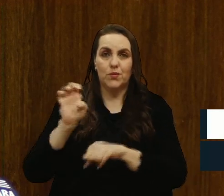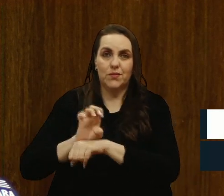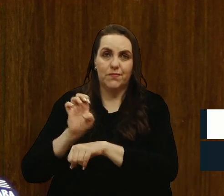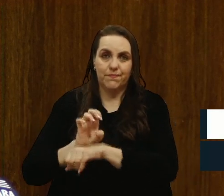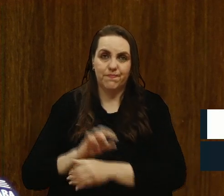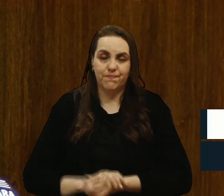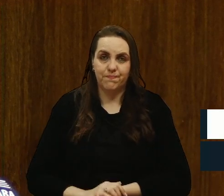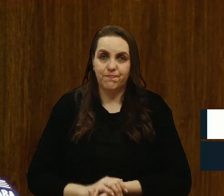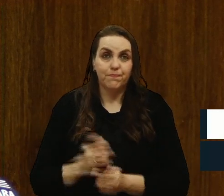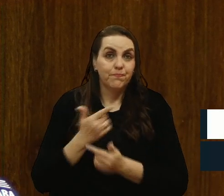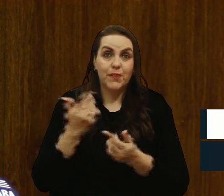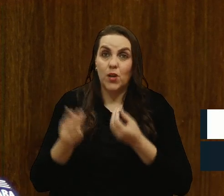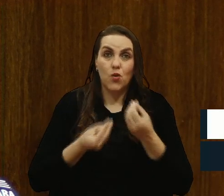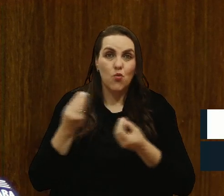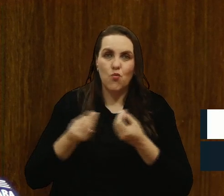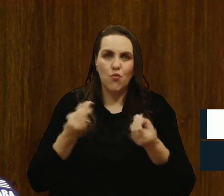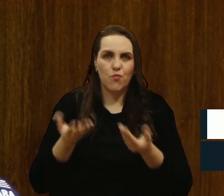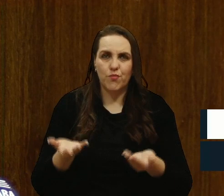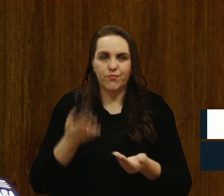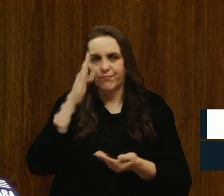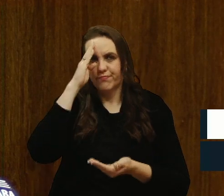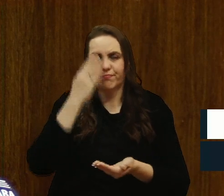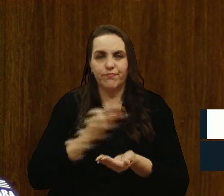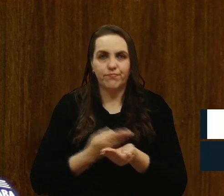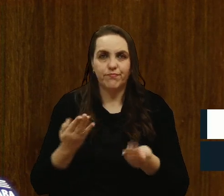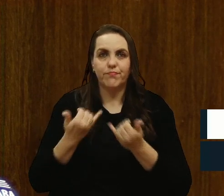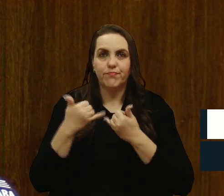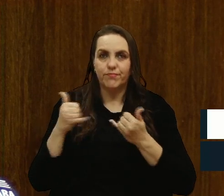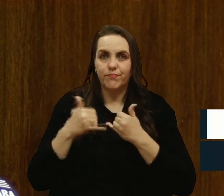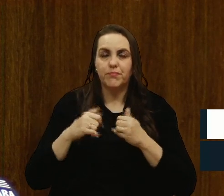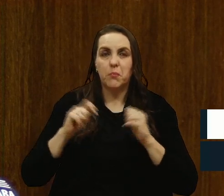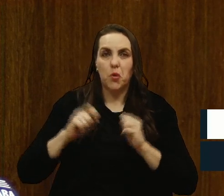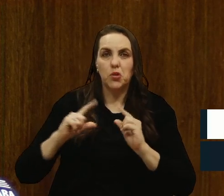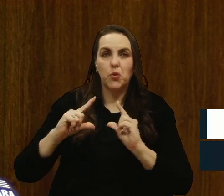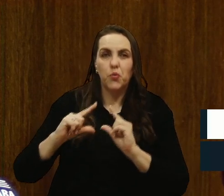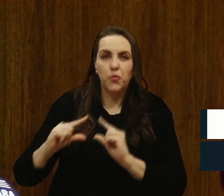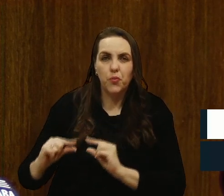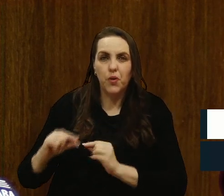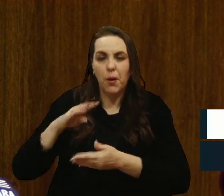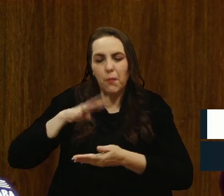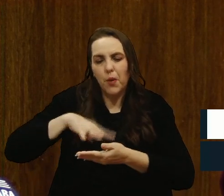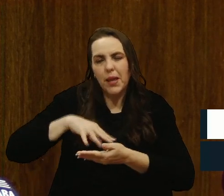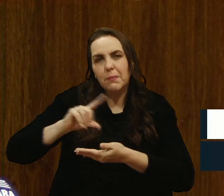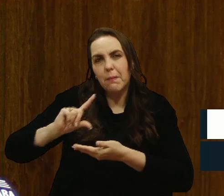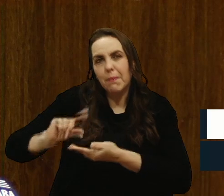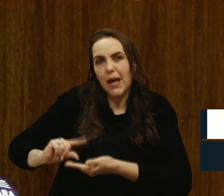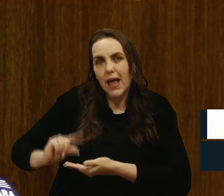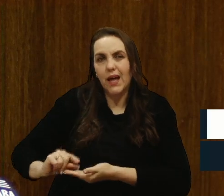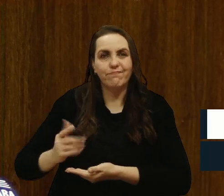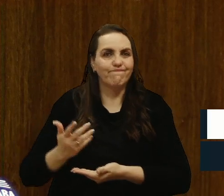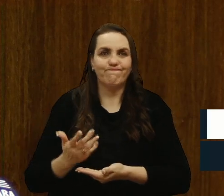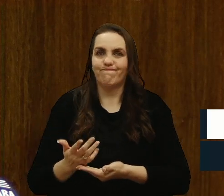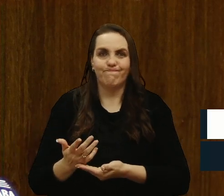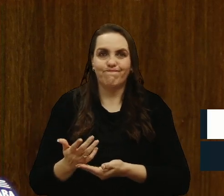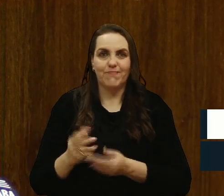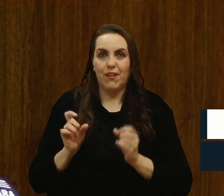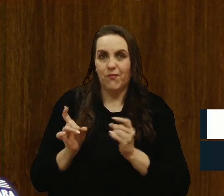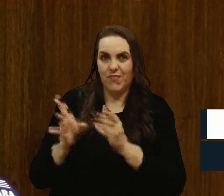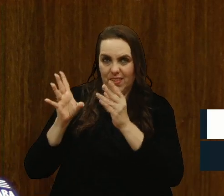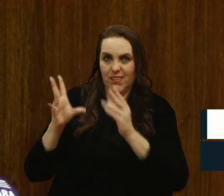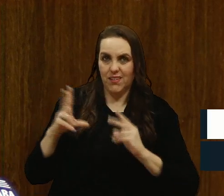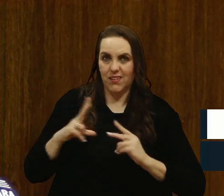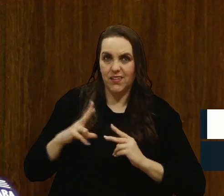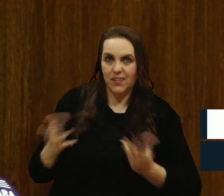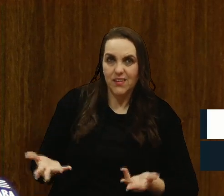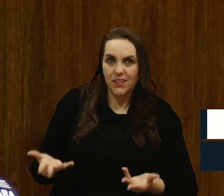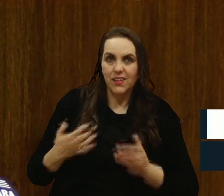como nós acreditarmos que a energia pode reduzir, que a gente vai ter uma mudança nesse quadro, privatizando as nossas empresas.